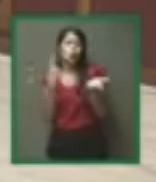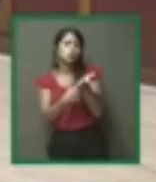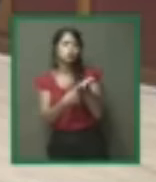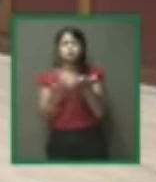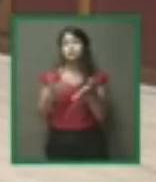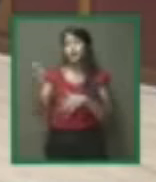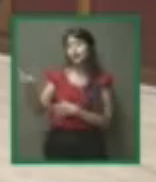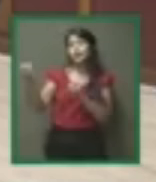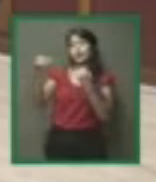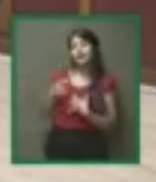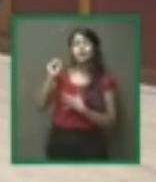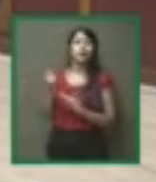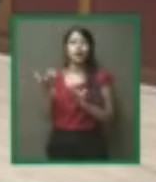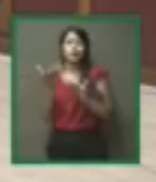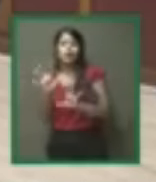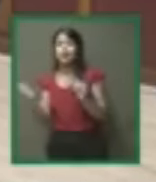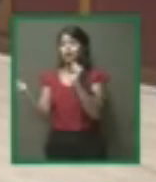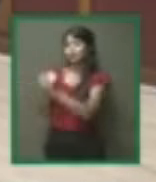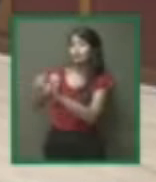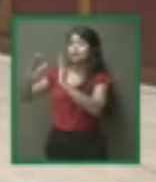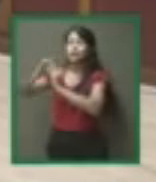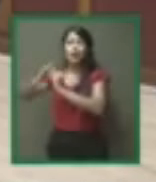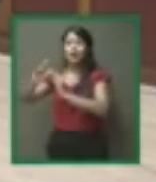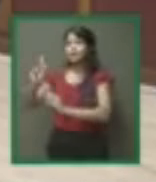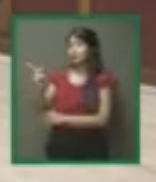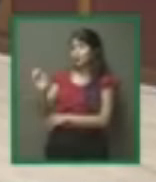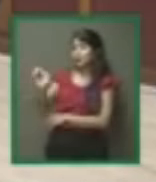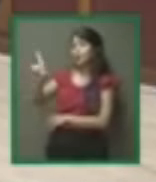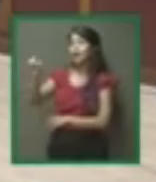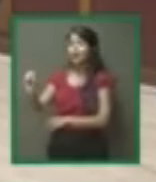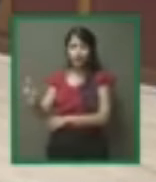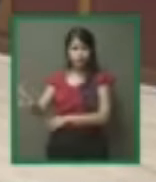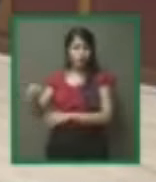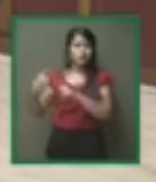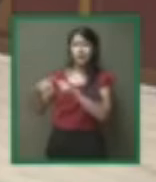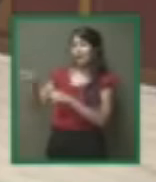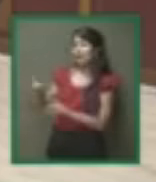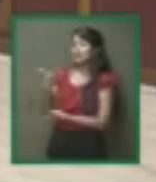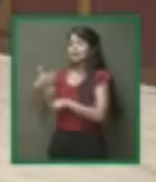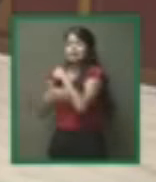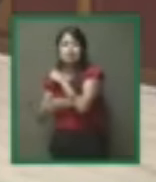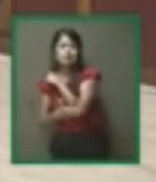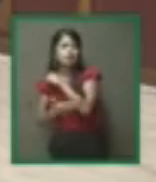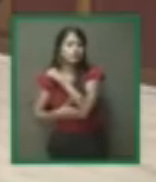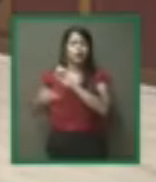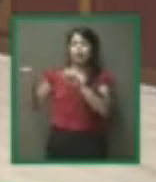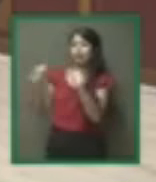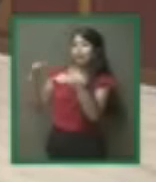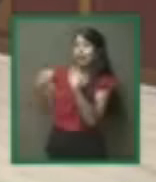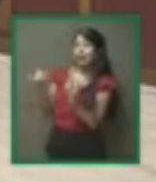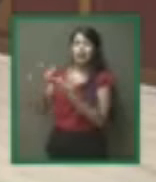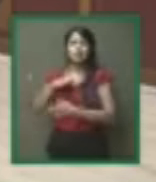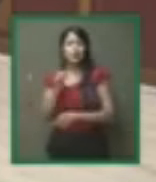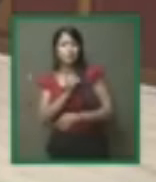dizia que precisava sair da casa do Welder, porque o Welder era possessivo, porque o Welder era ciumento, porque ele tinha medo do